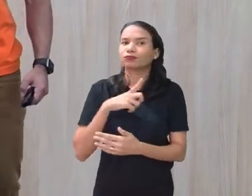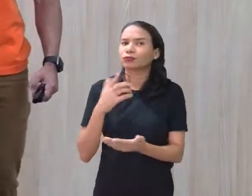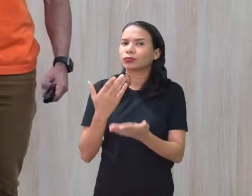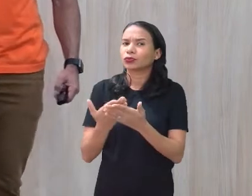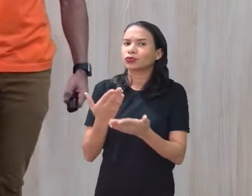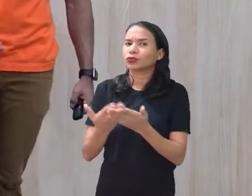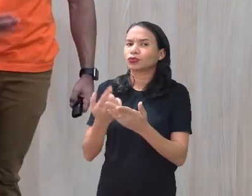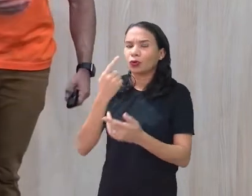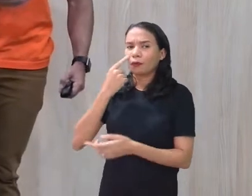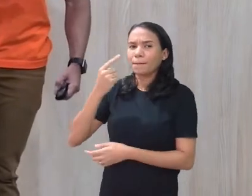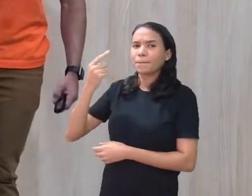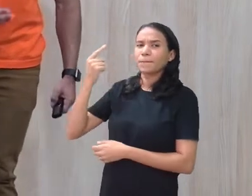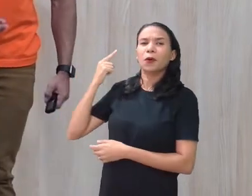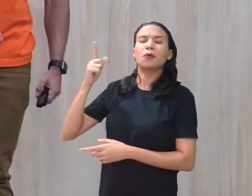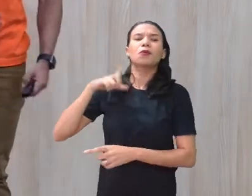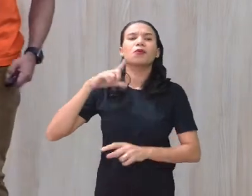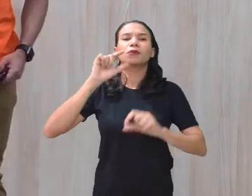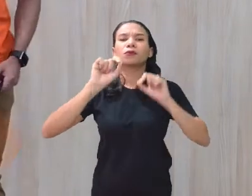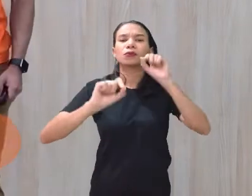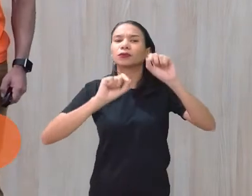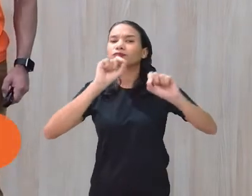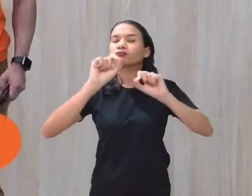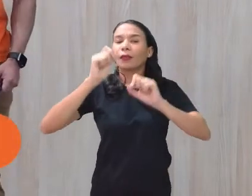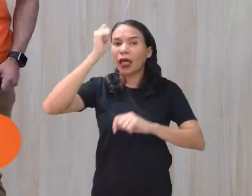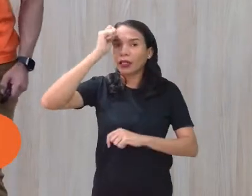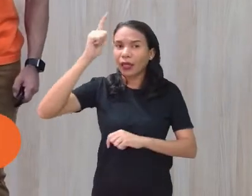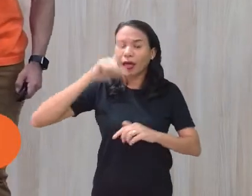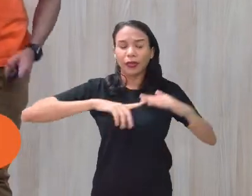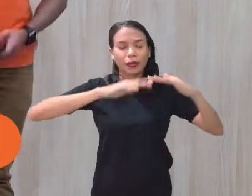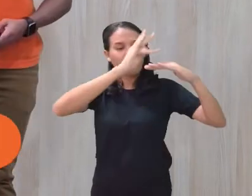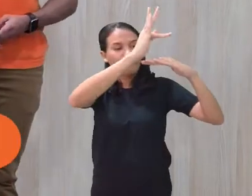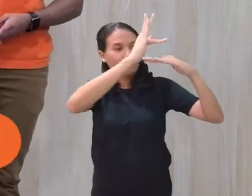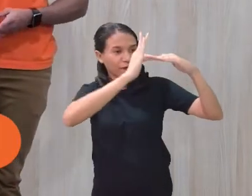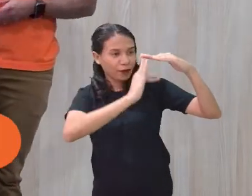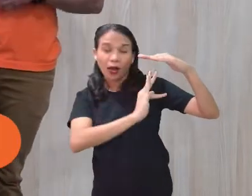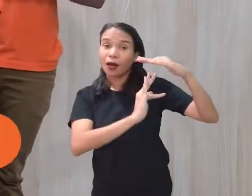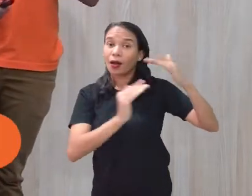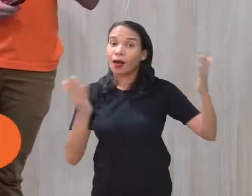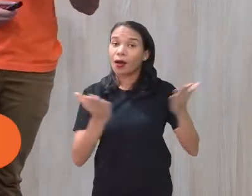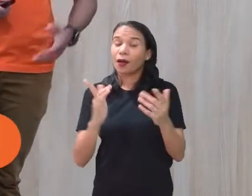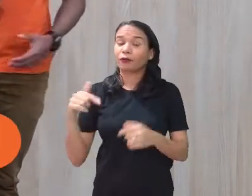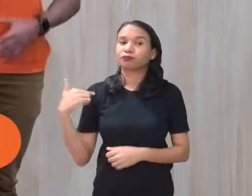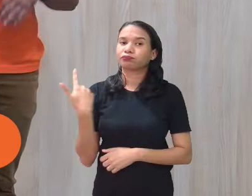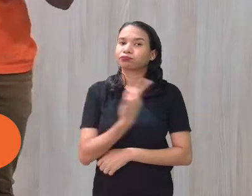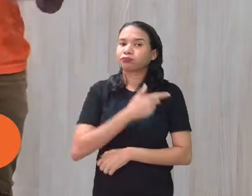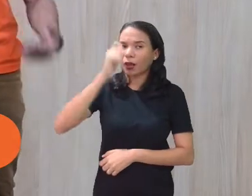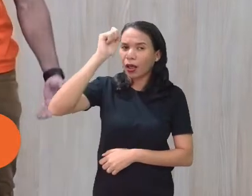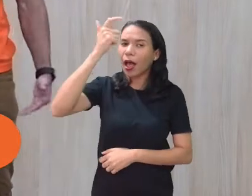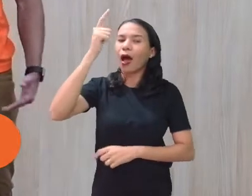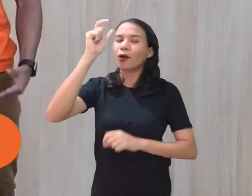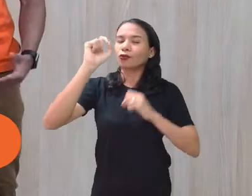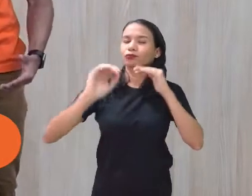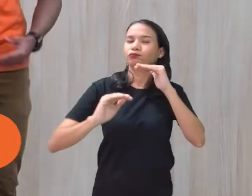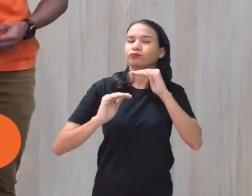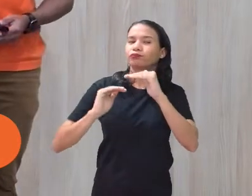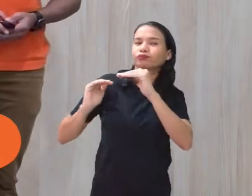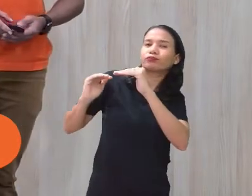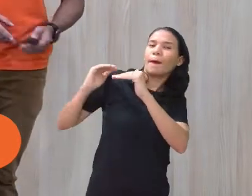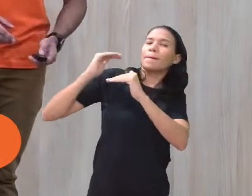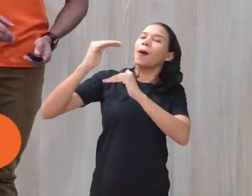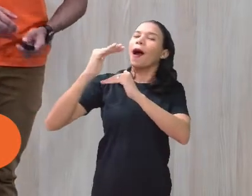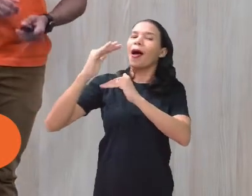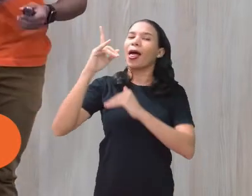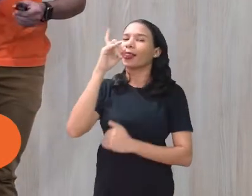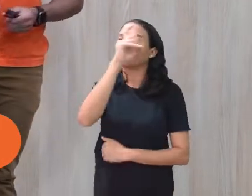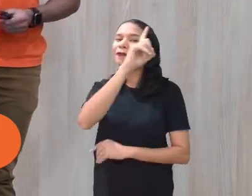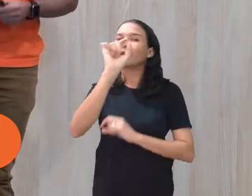estávamos vivenciando, falando sobre a ideia de fração. Agora nós vamos, claro, elevar um pouquinho mais o nível,